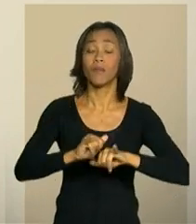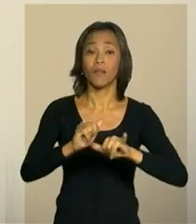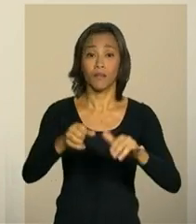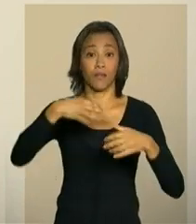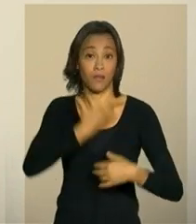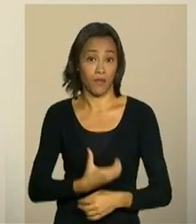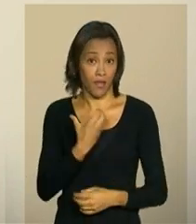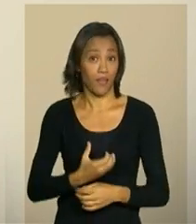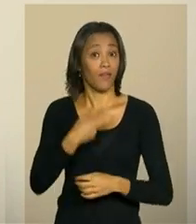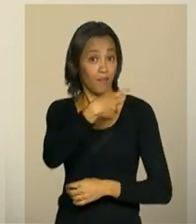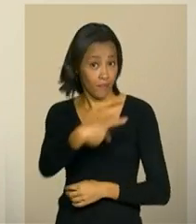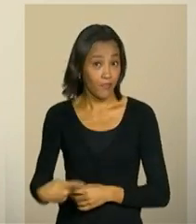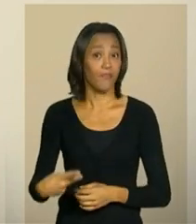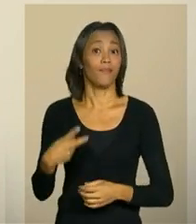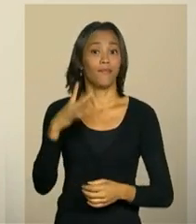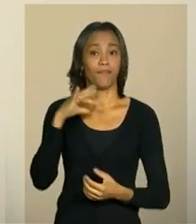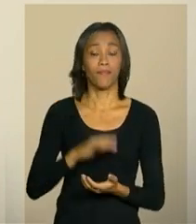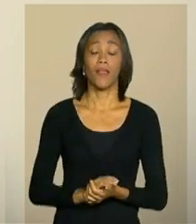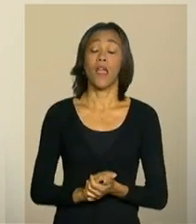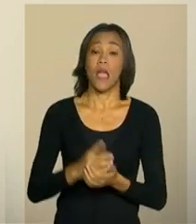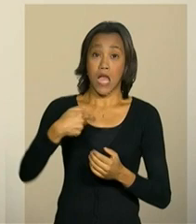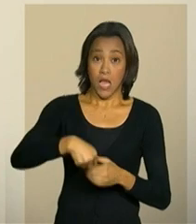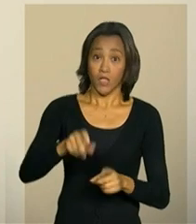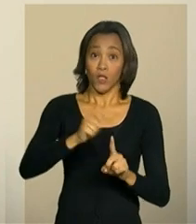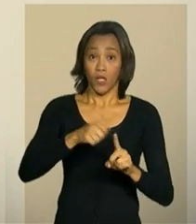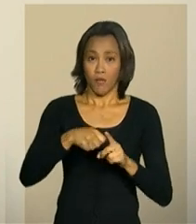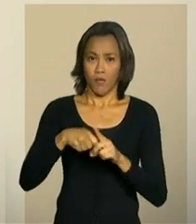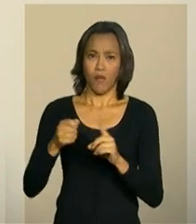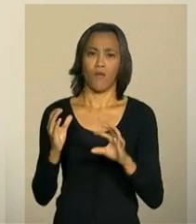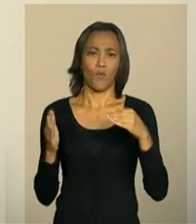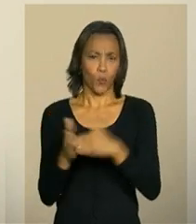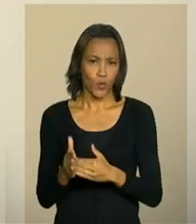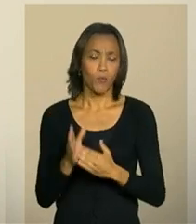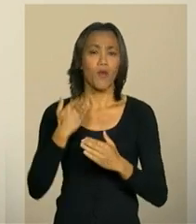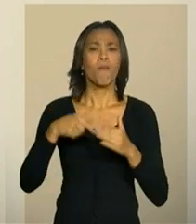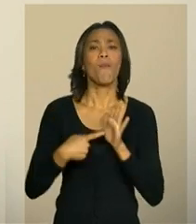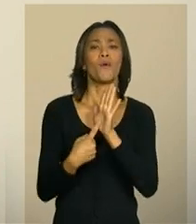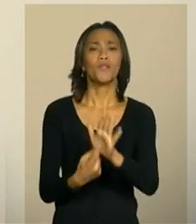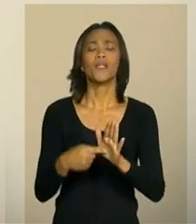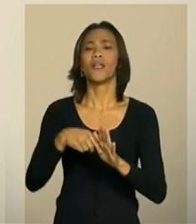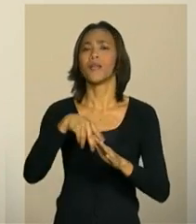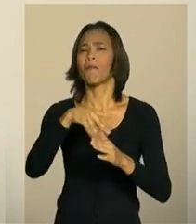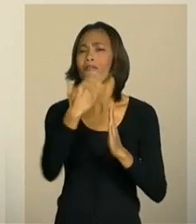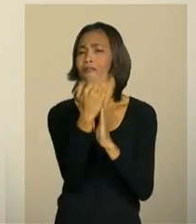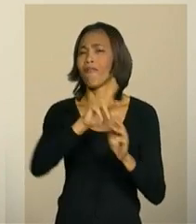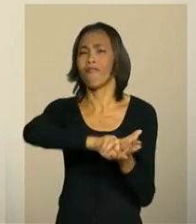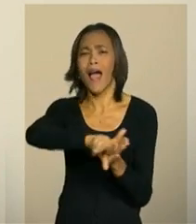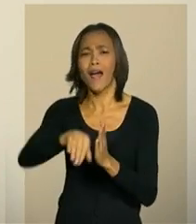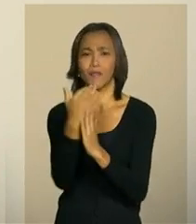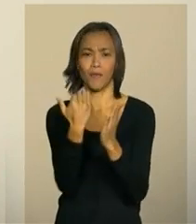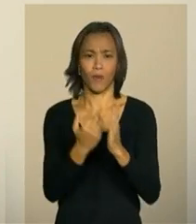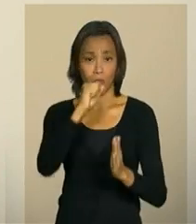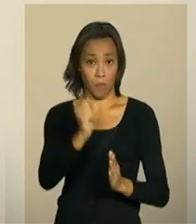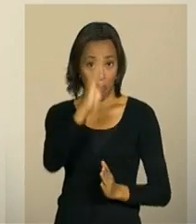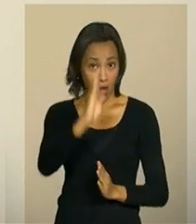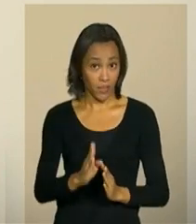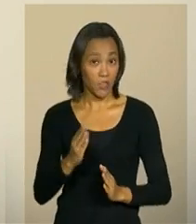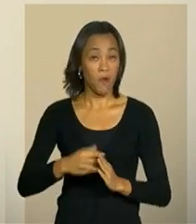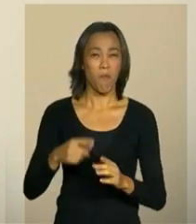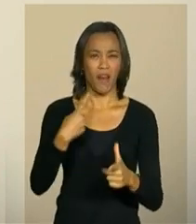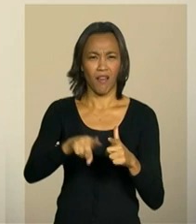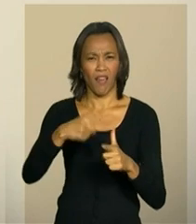Natal da presidenta Dilma nesses últimos meses apresentei o Brasil vários programas para enfrentar os